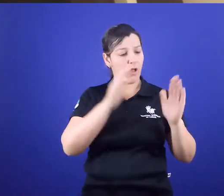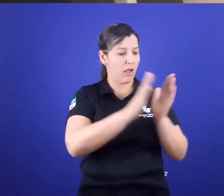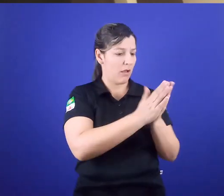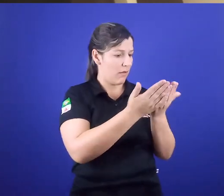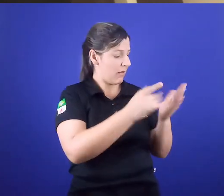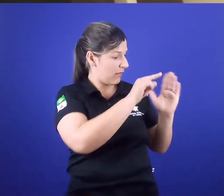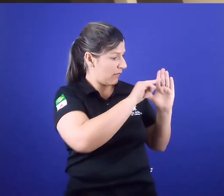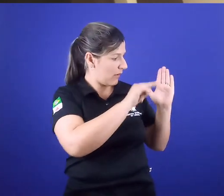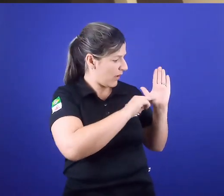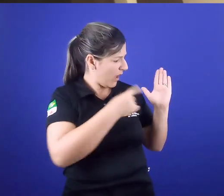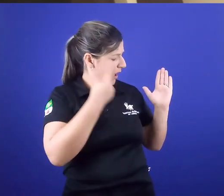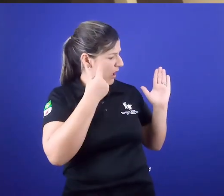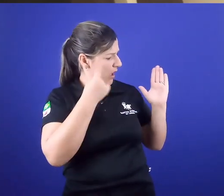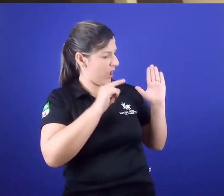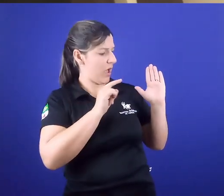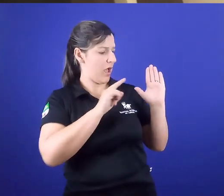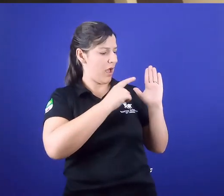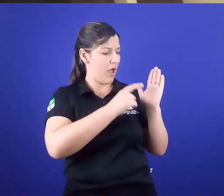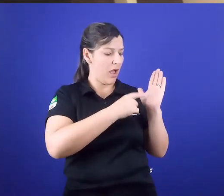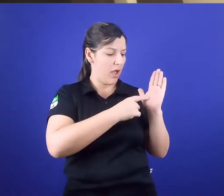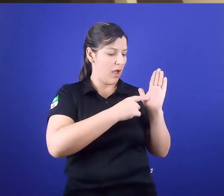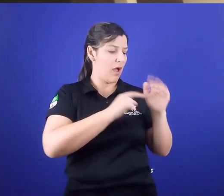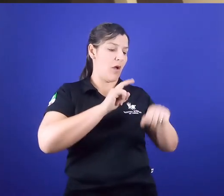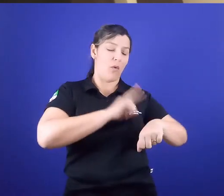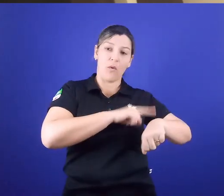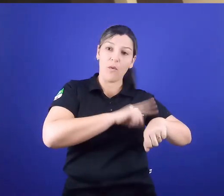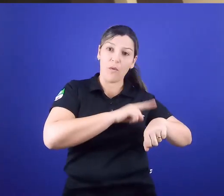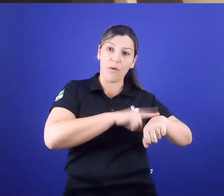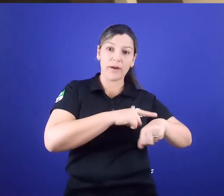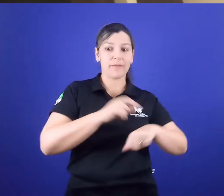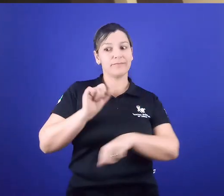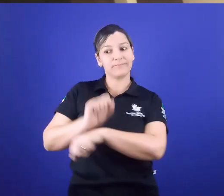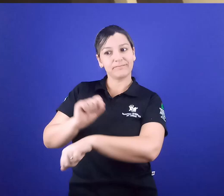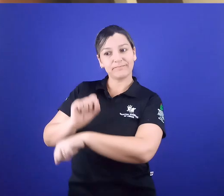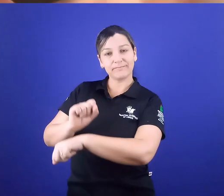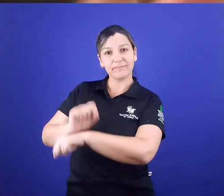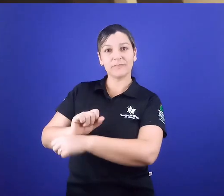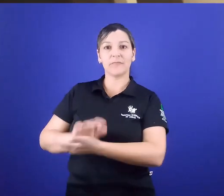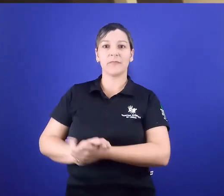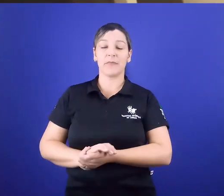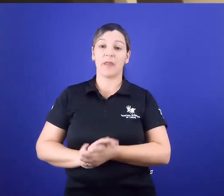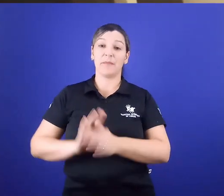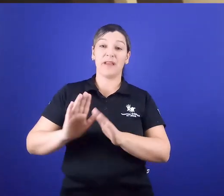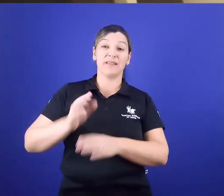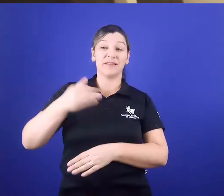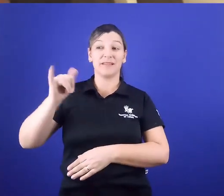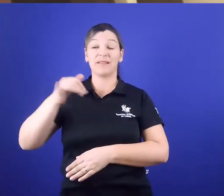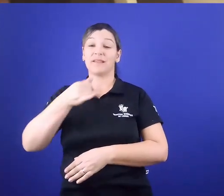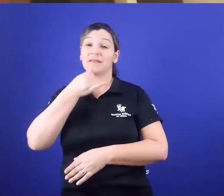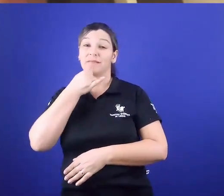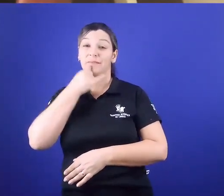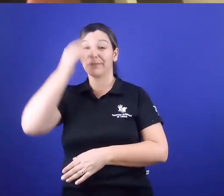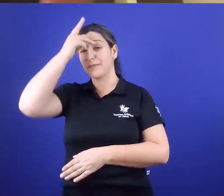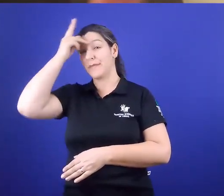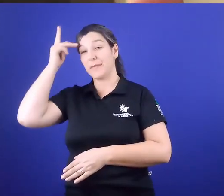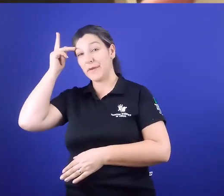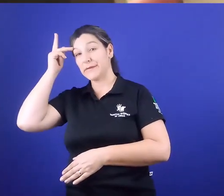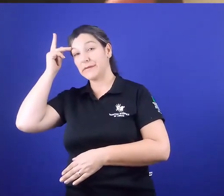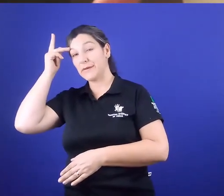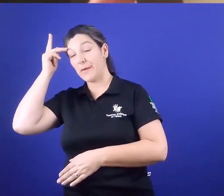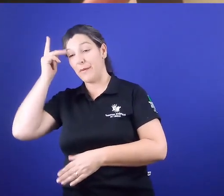aquilo. Não é para o seu convidado que chegou 2 horas depois, pegar o seu